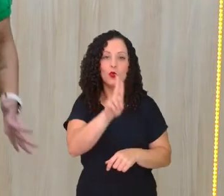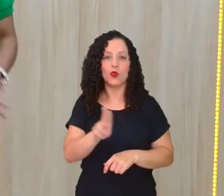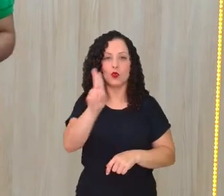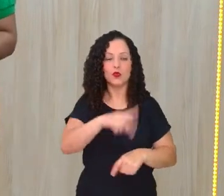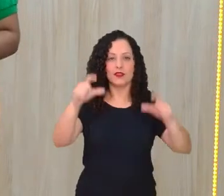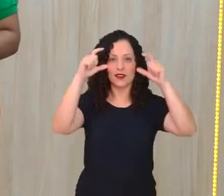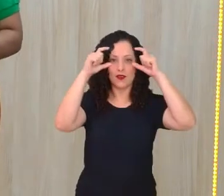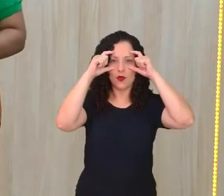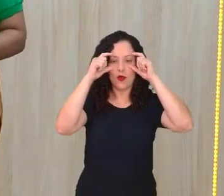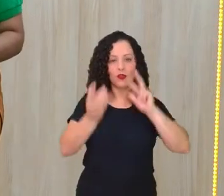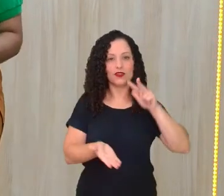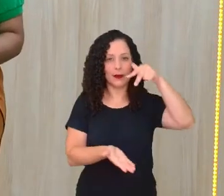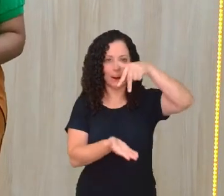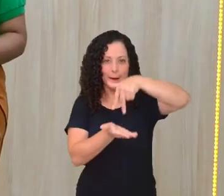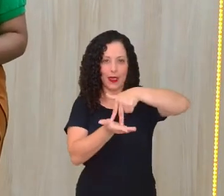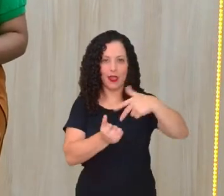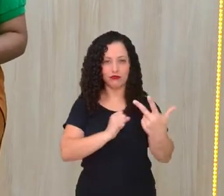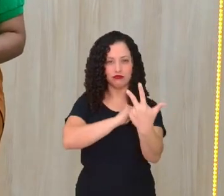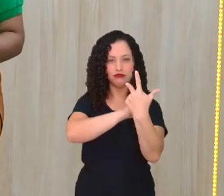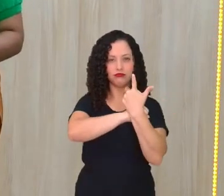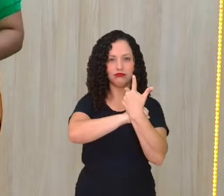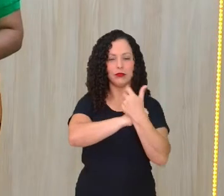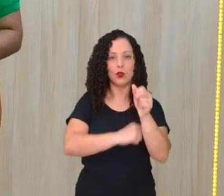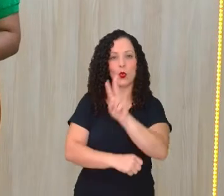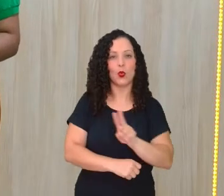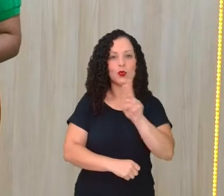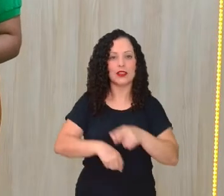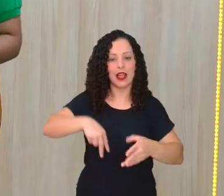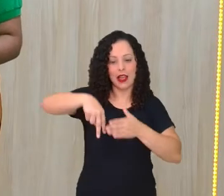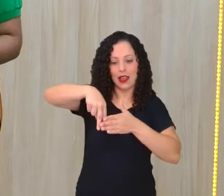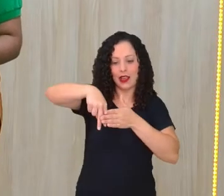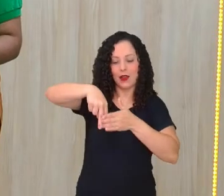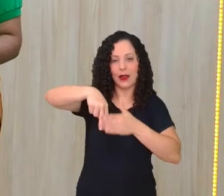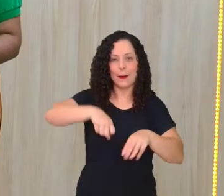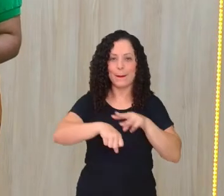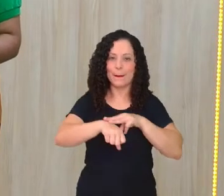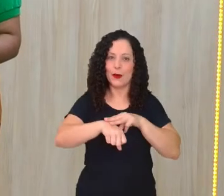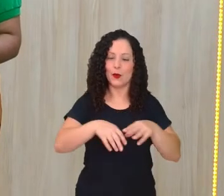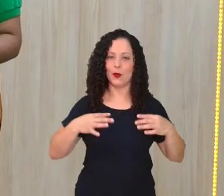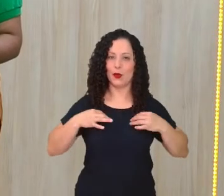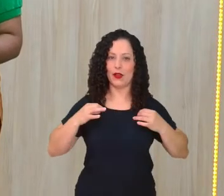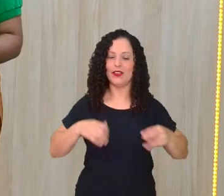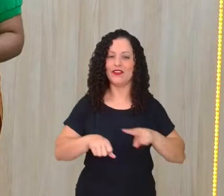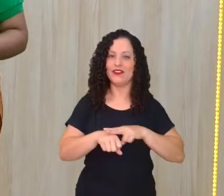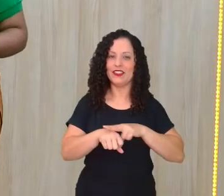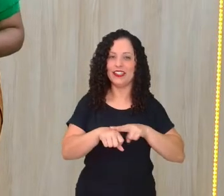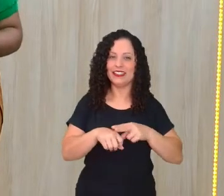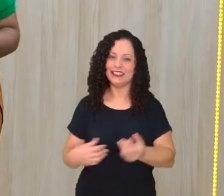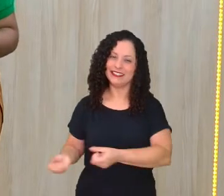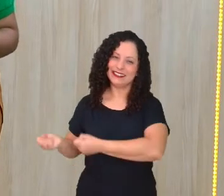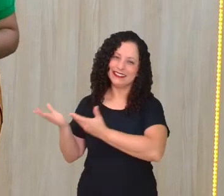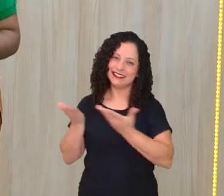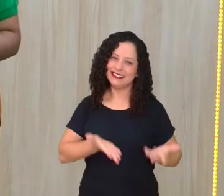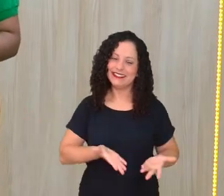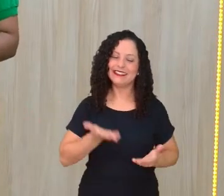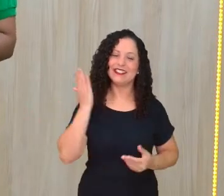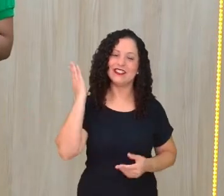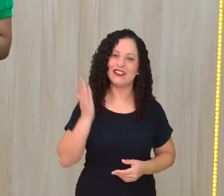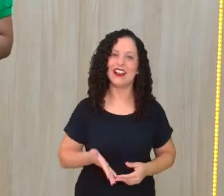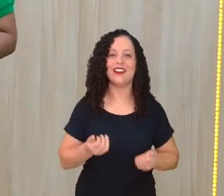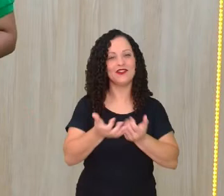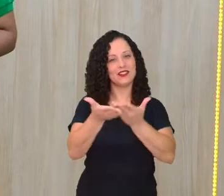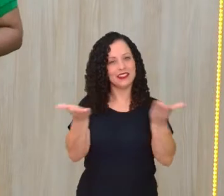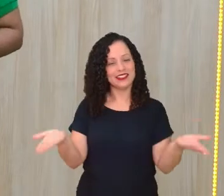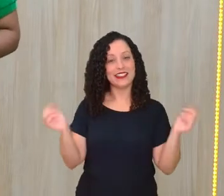aqui diante da câmera e hoje eu uso uma calça marrom e uma blusa verde. Todos bem-vindos, todos bem acolhidos aí em